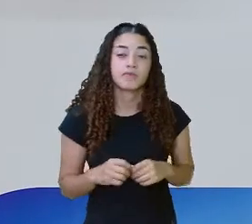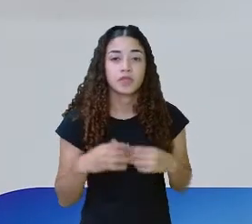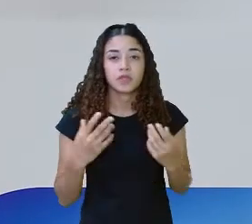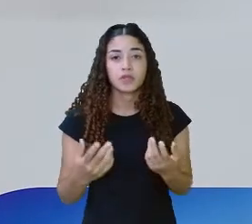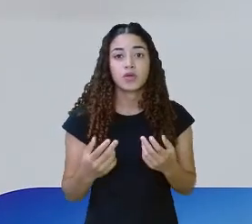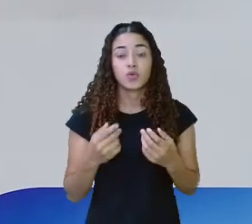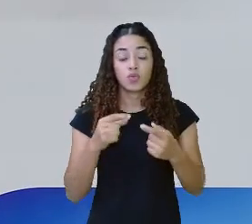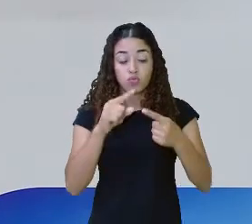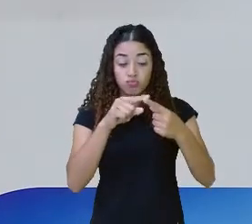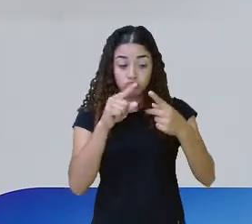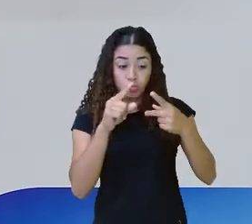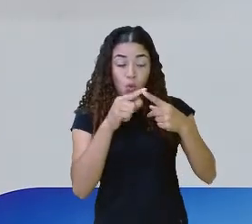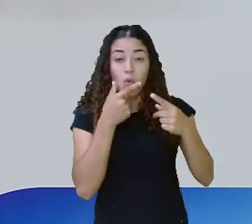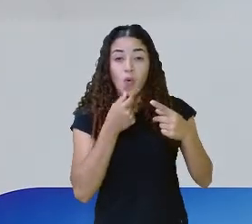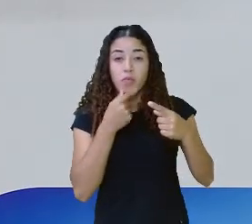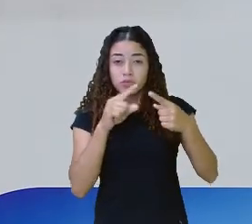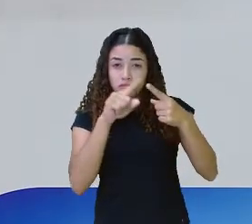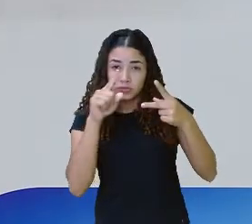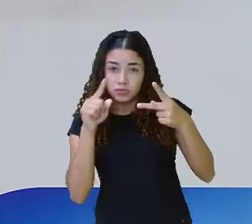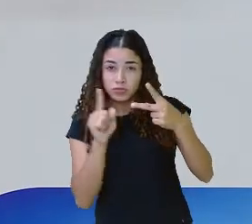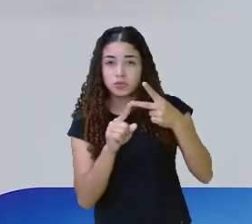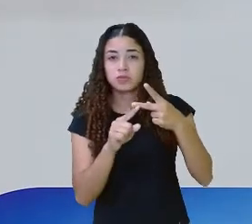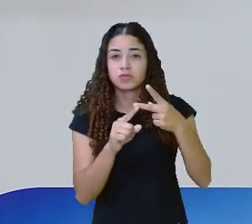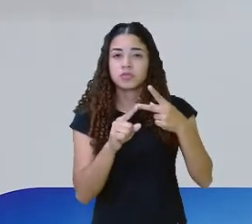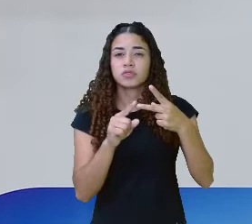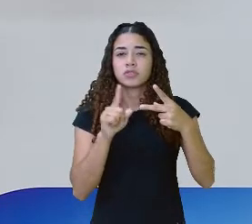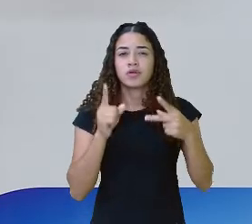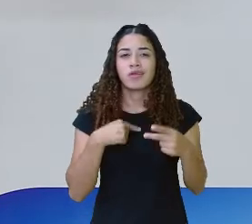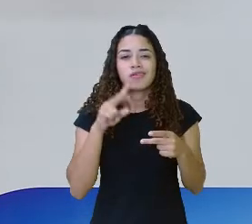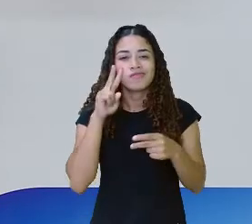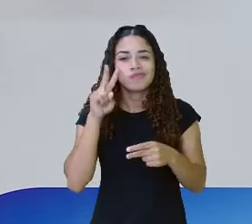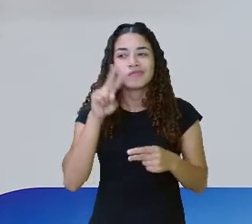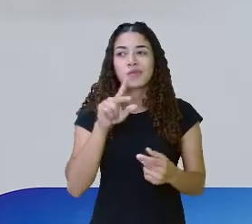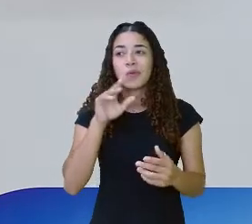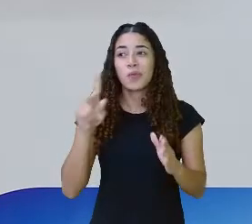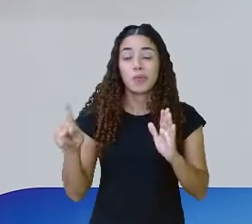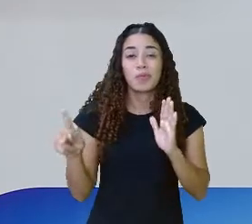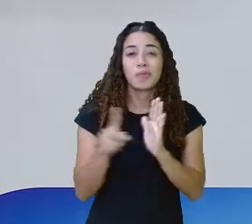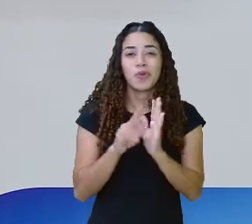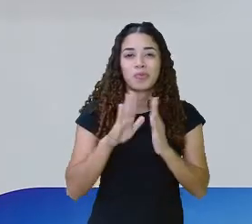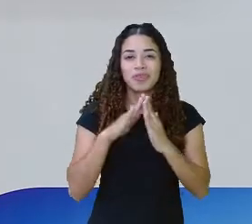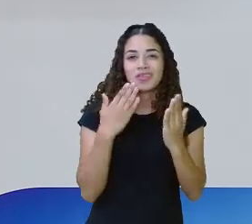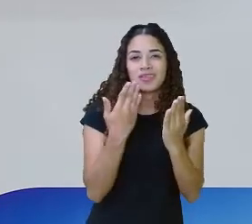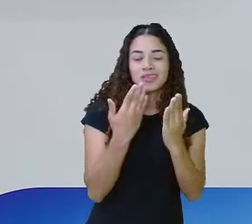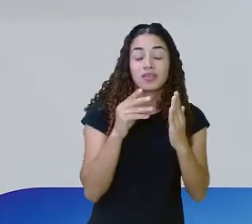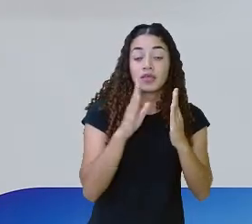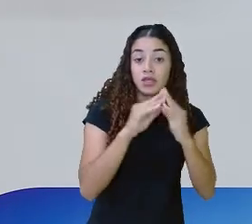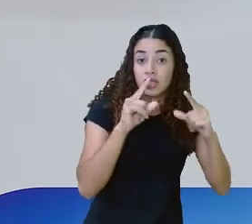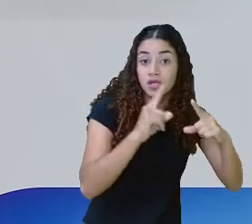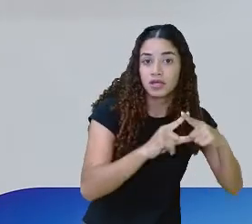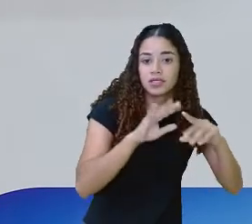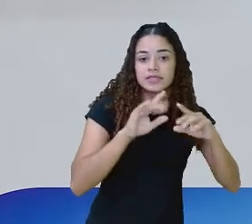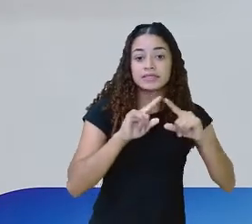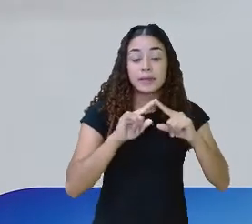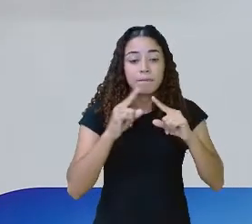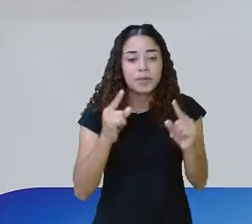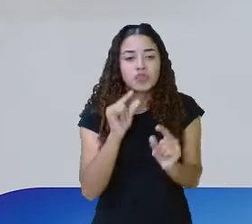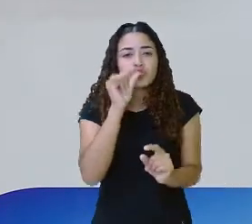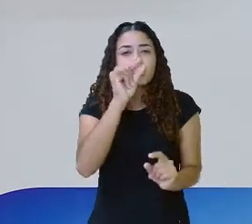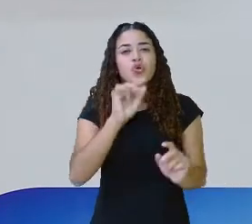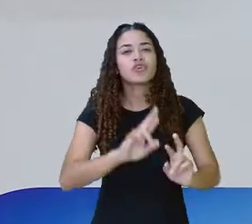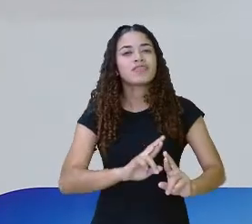Platão e de Aristóteles também era uma visão contemplada pela igreja, mas lida de um modo um pouco diferente, né? Porque